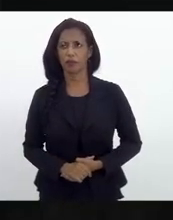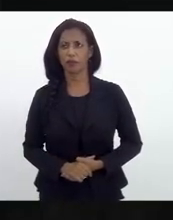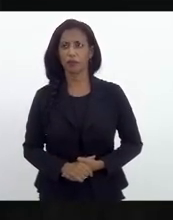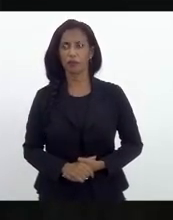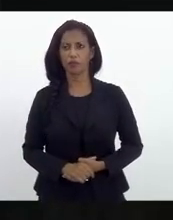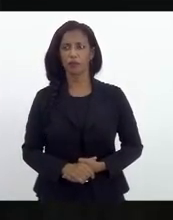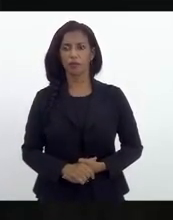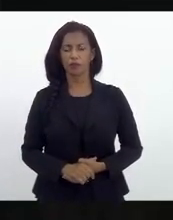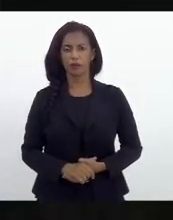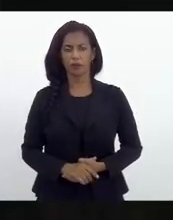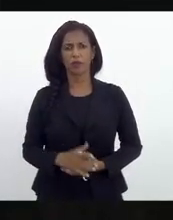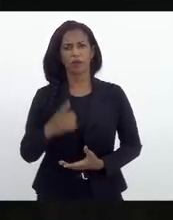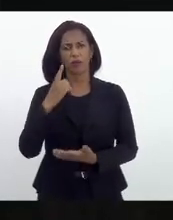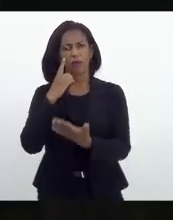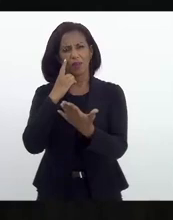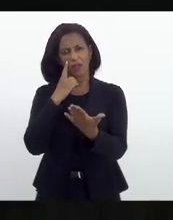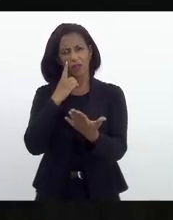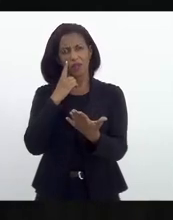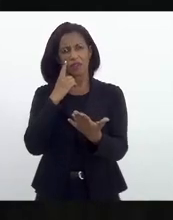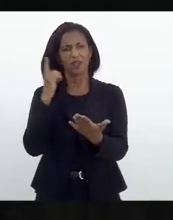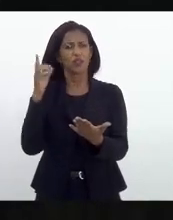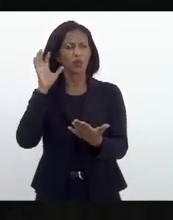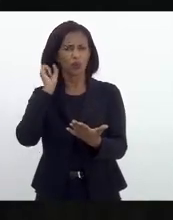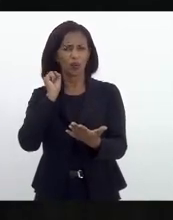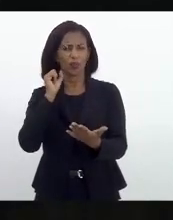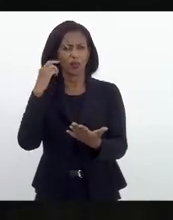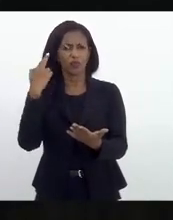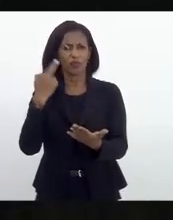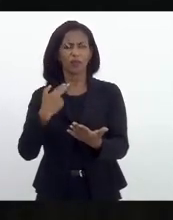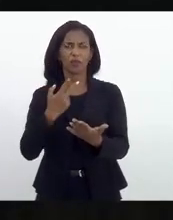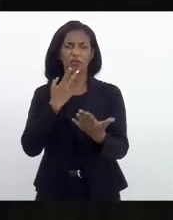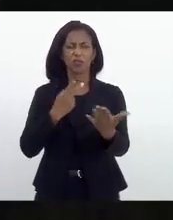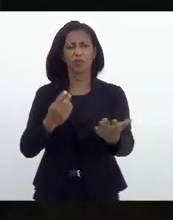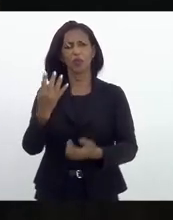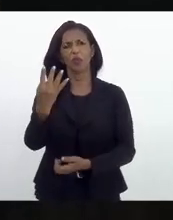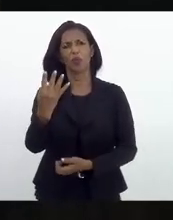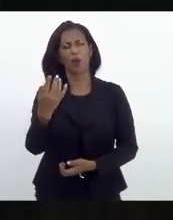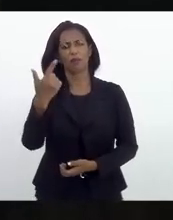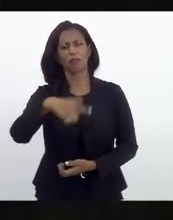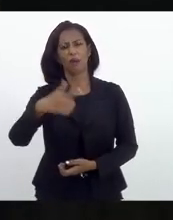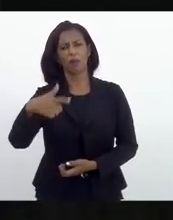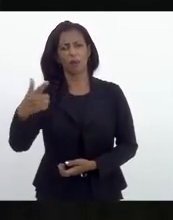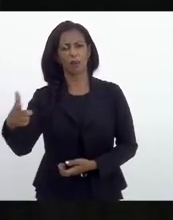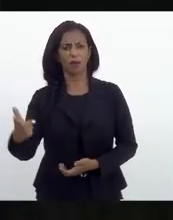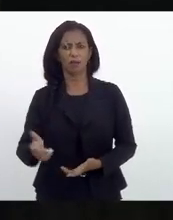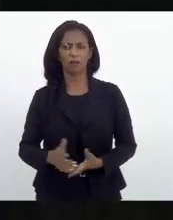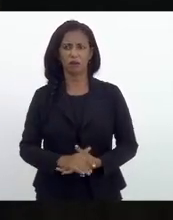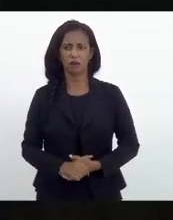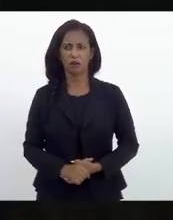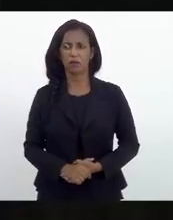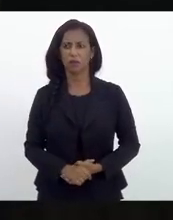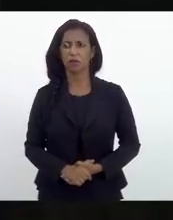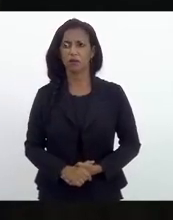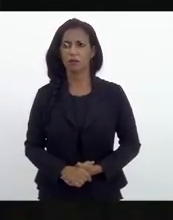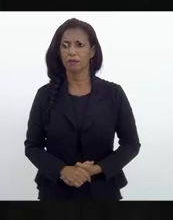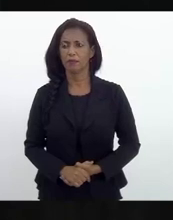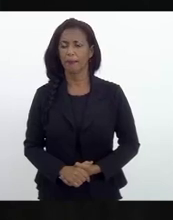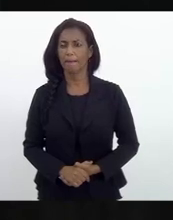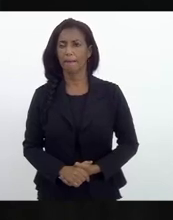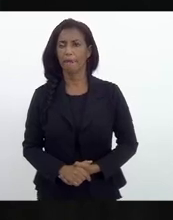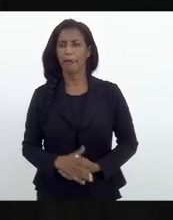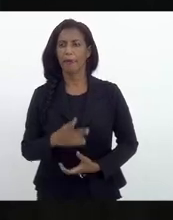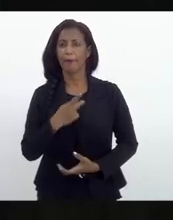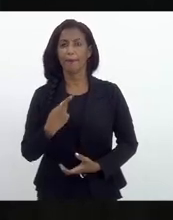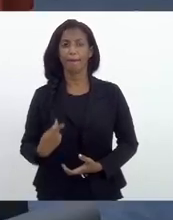deixa eu ouvir a deputada enfermeira que vossa excelência já falou três, quatro vezes depois volta com vossa excelência deputada enfermeira presidente